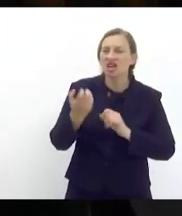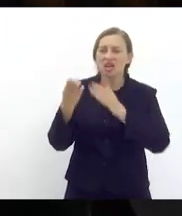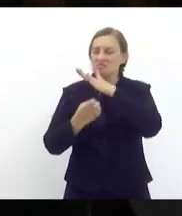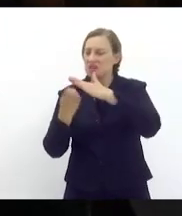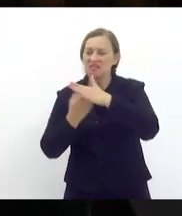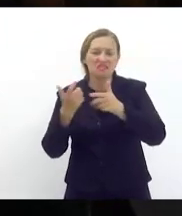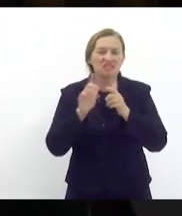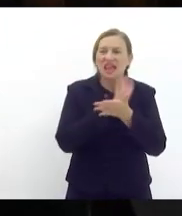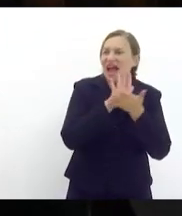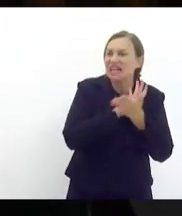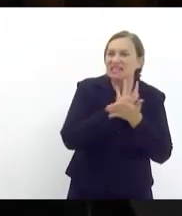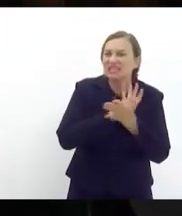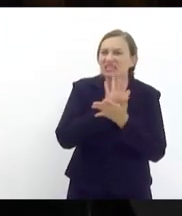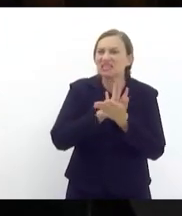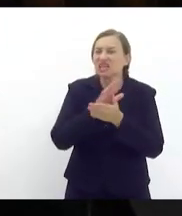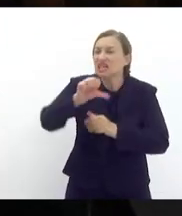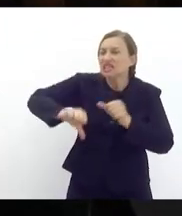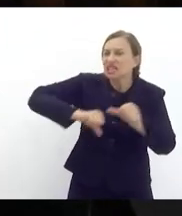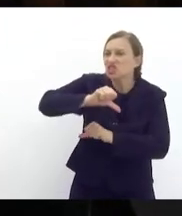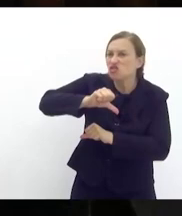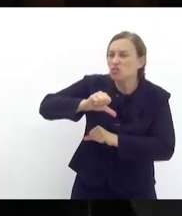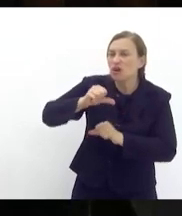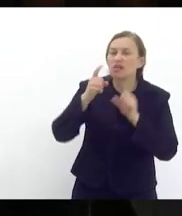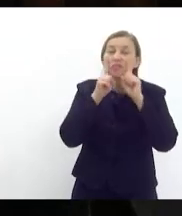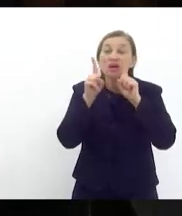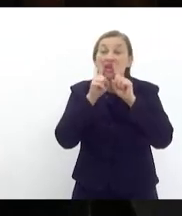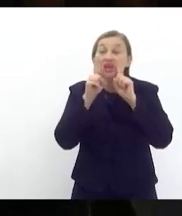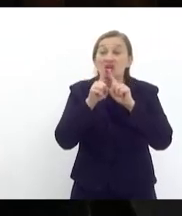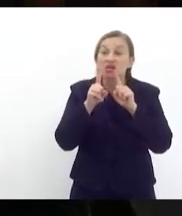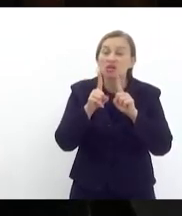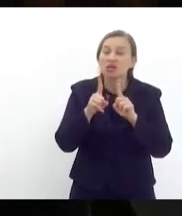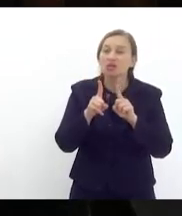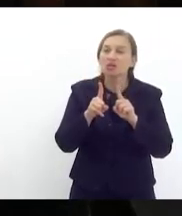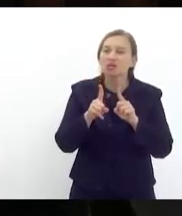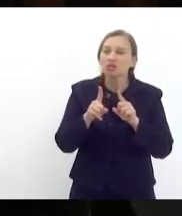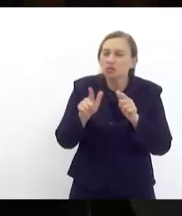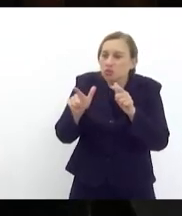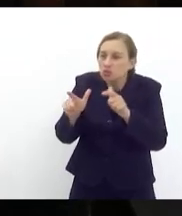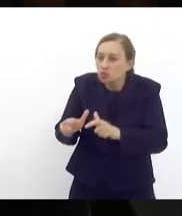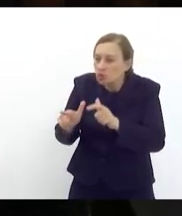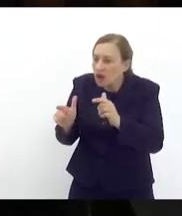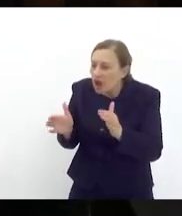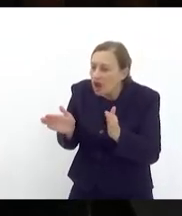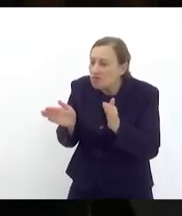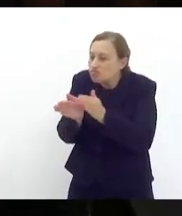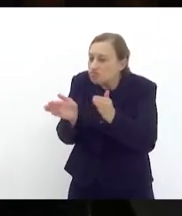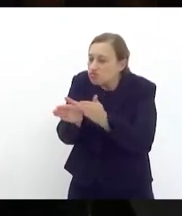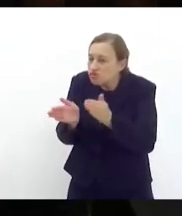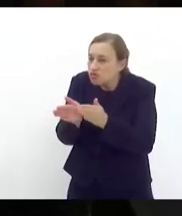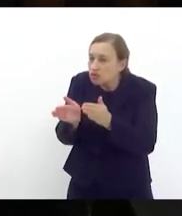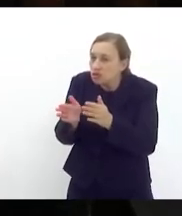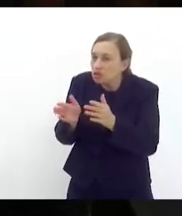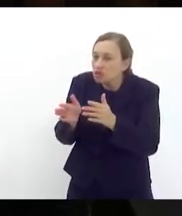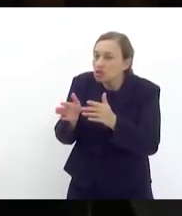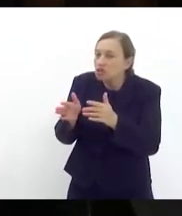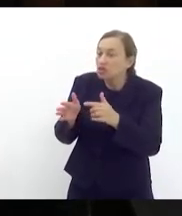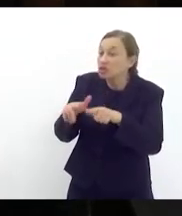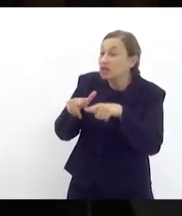eles transformaram Maricá num cabide de emprego onde as pessoas vivem